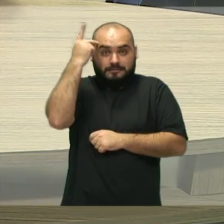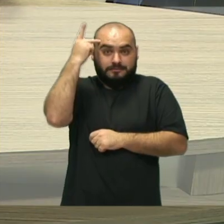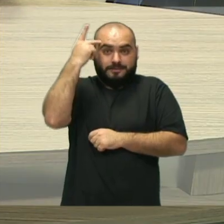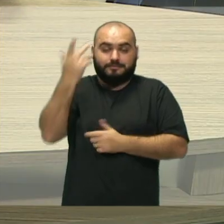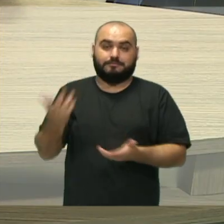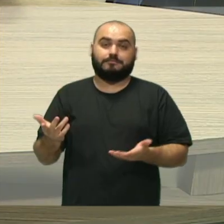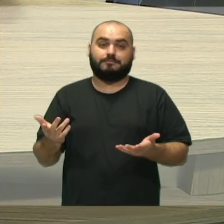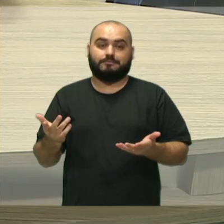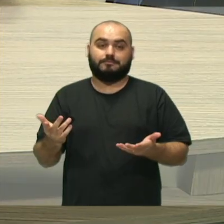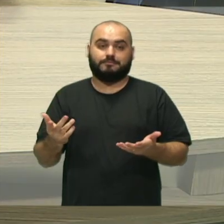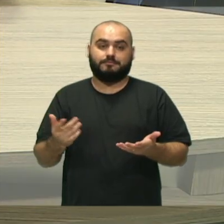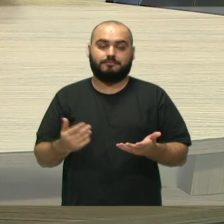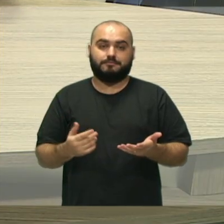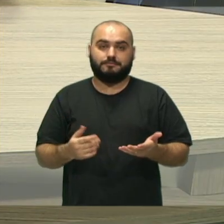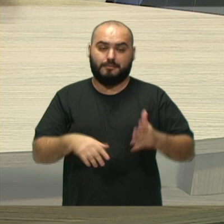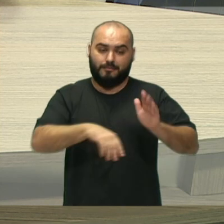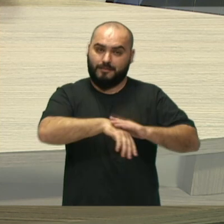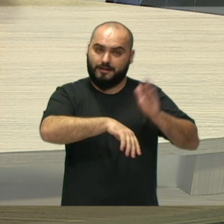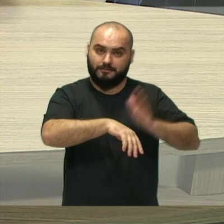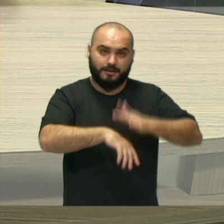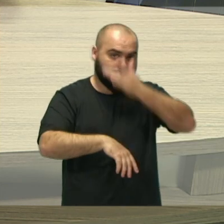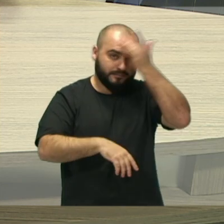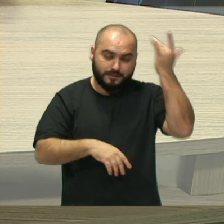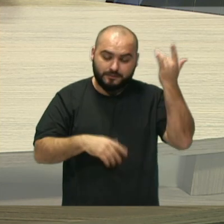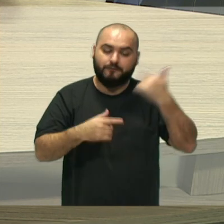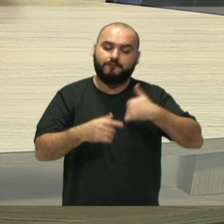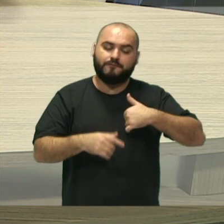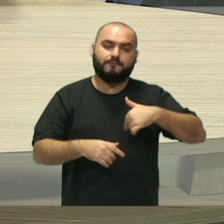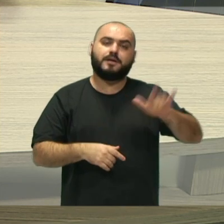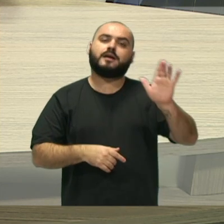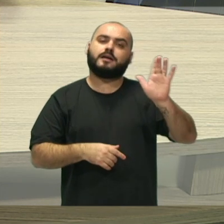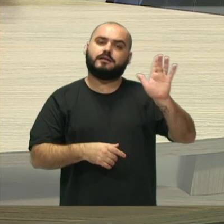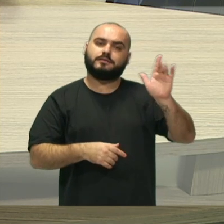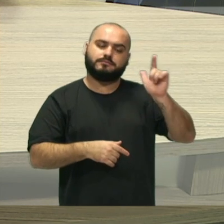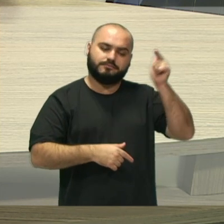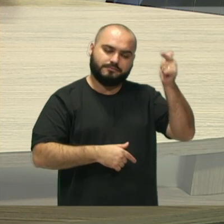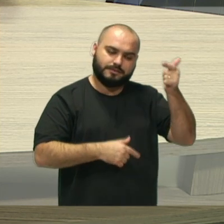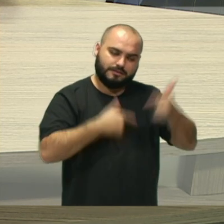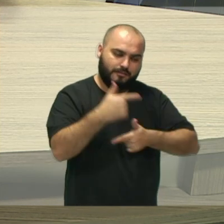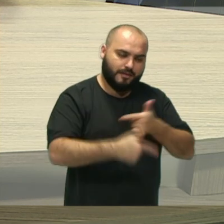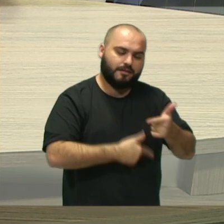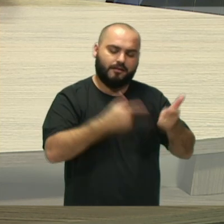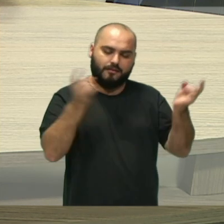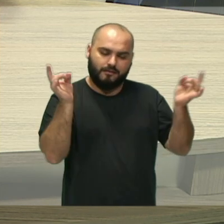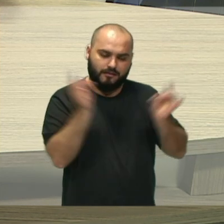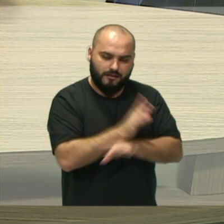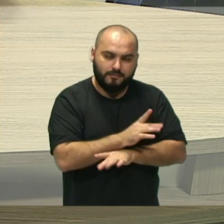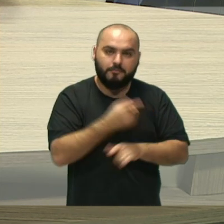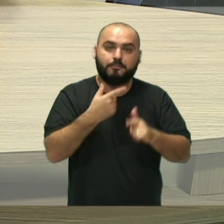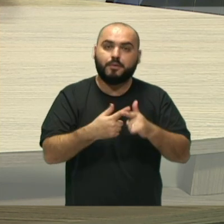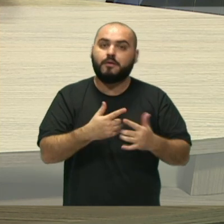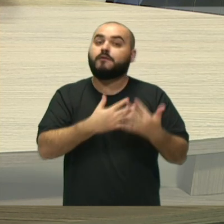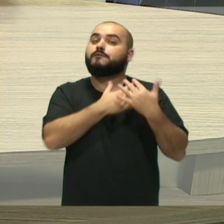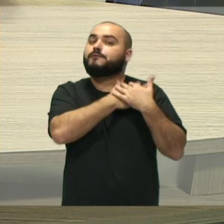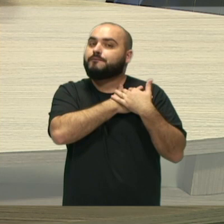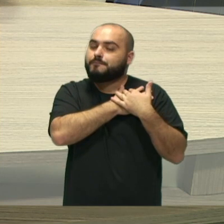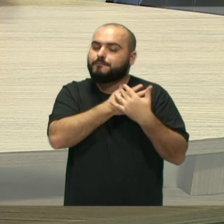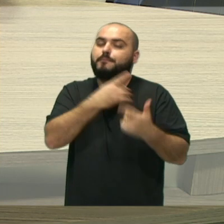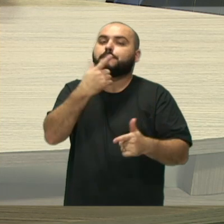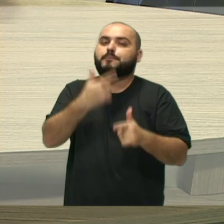seja, cada vez mais pessoas vão deixar de produzir, deixar de trabalhar em função de problemas